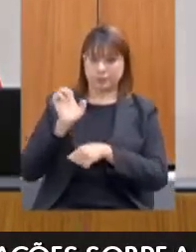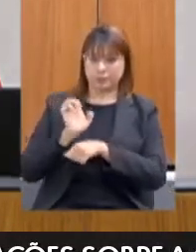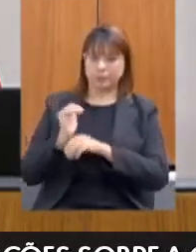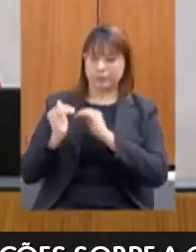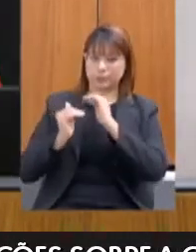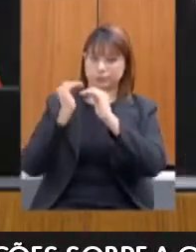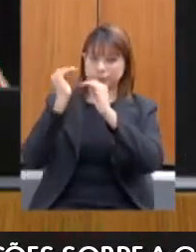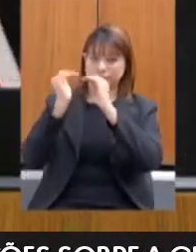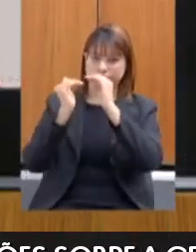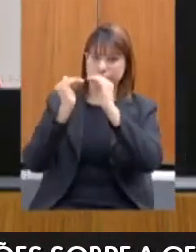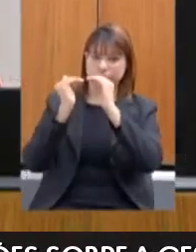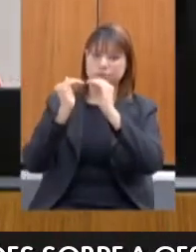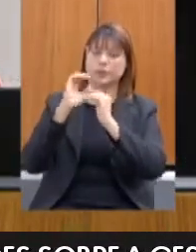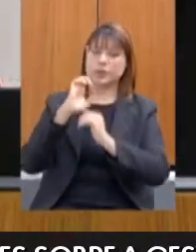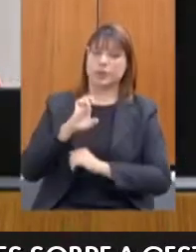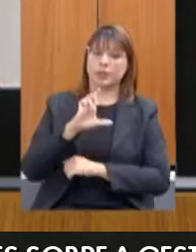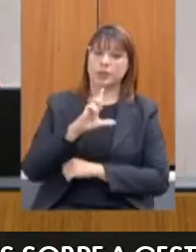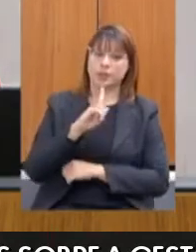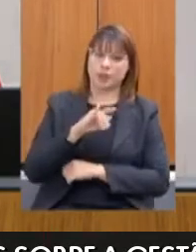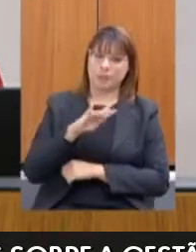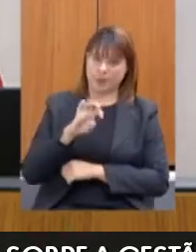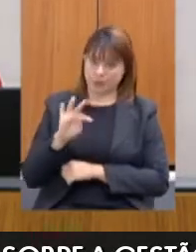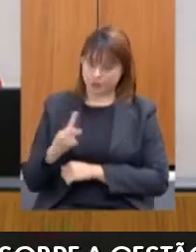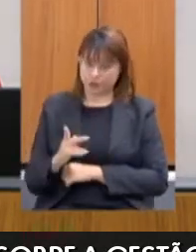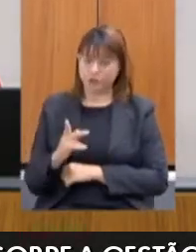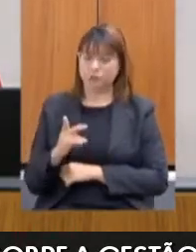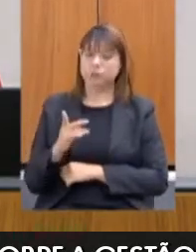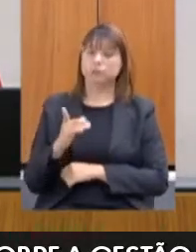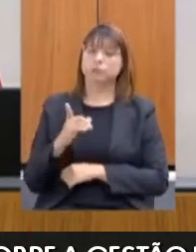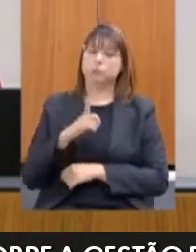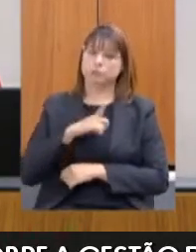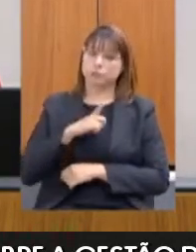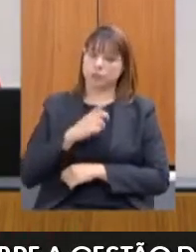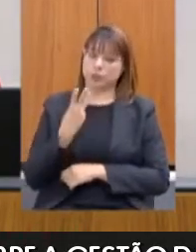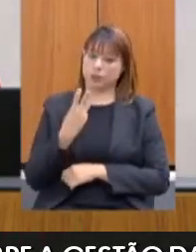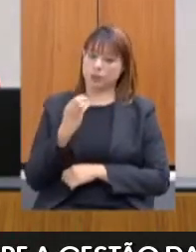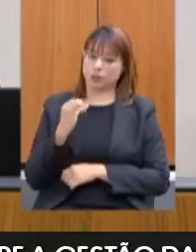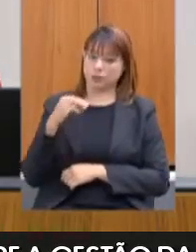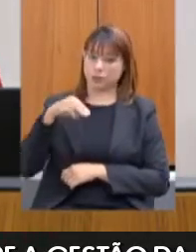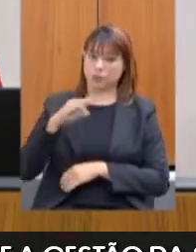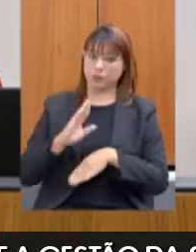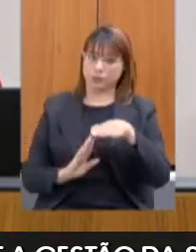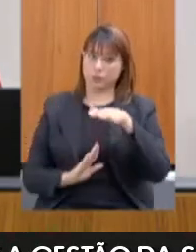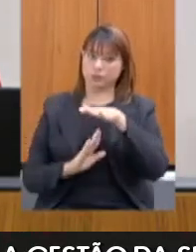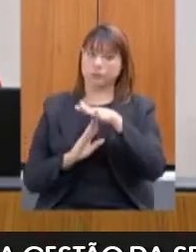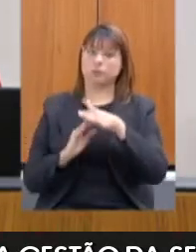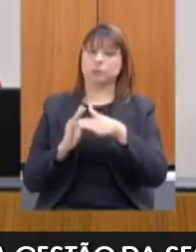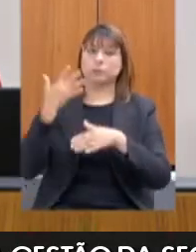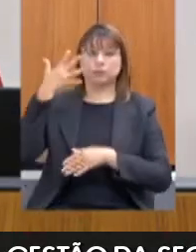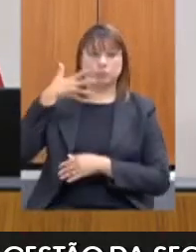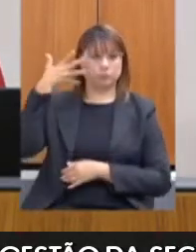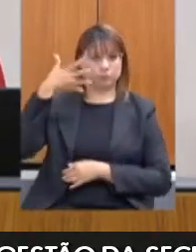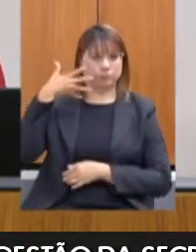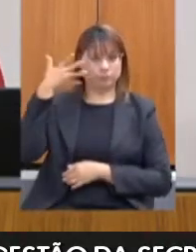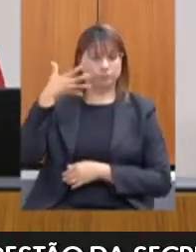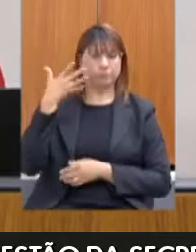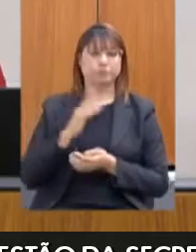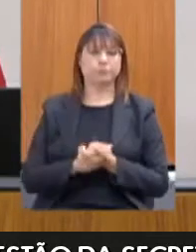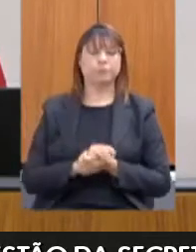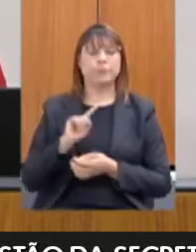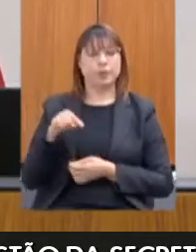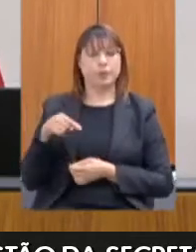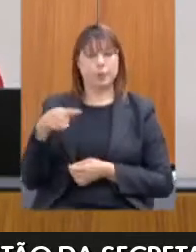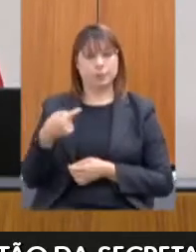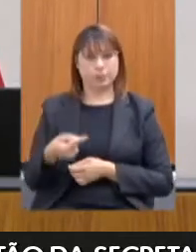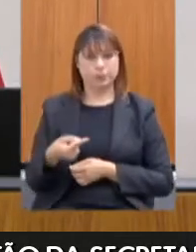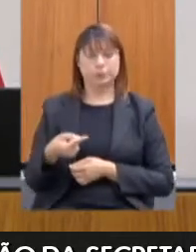Desenvolvimento, Elisabeth Jucá, disporá a princípio de 30 minutos para a sua exposição. Na sequência,